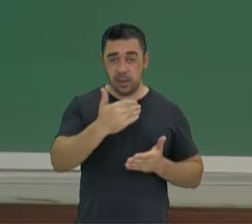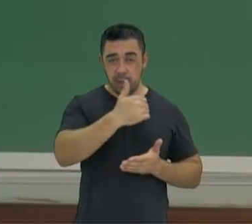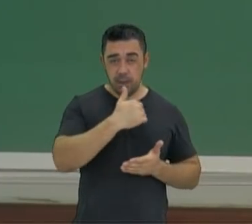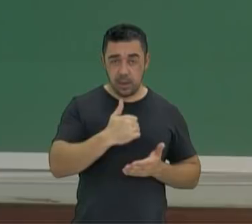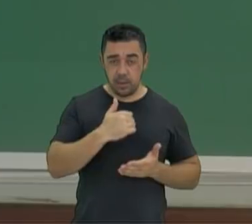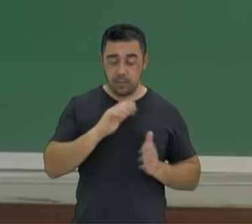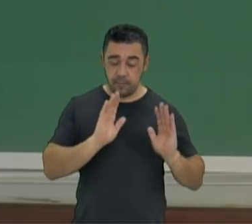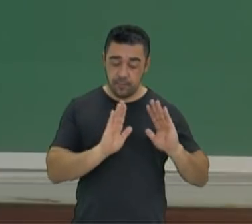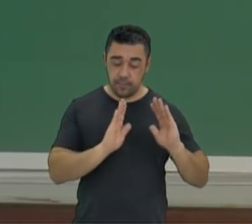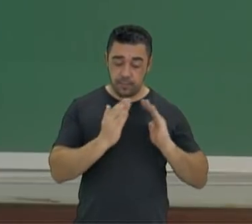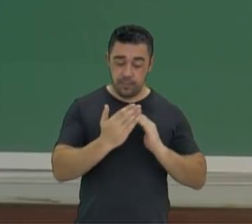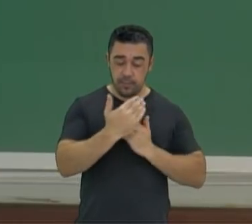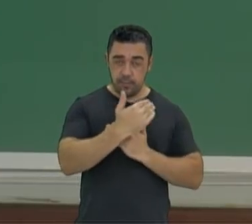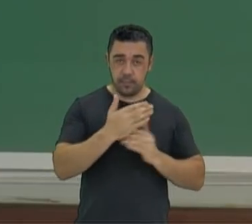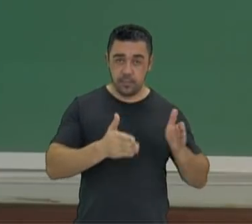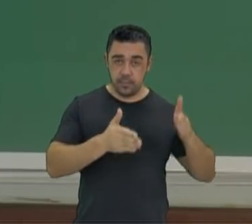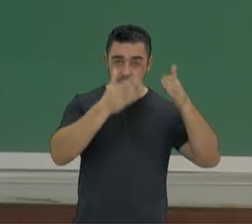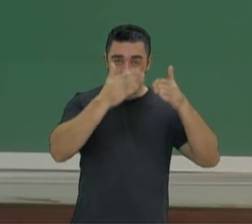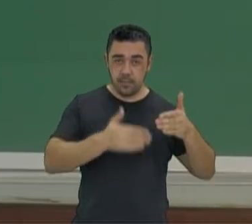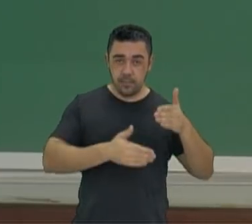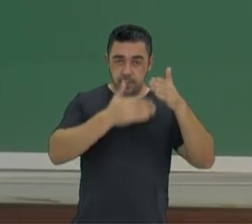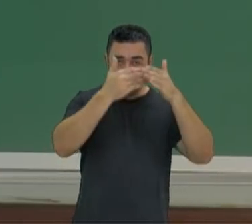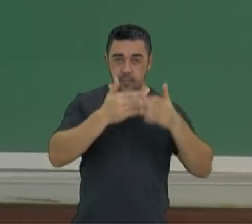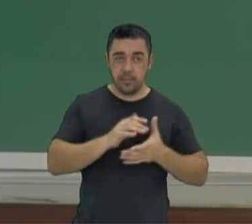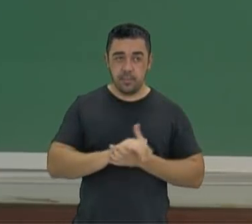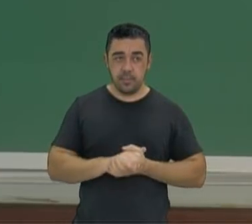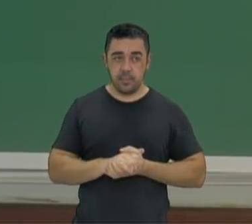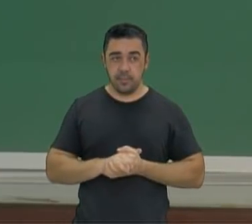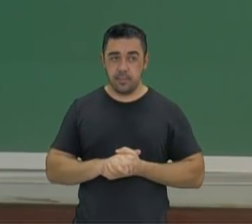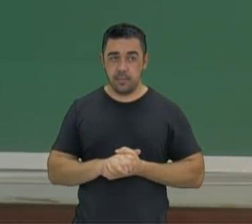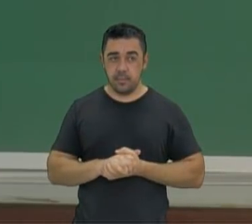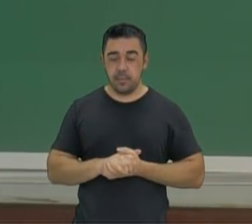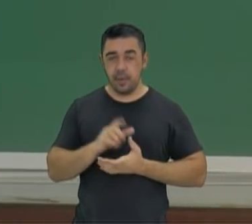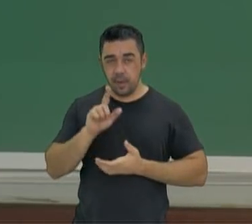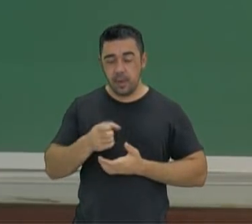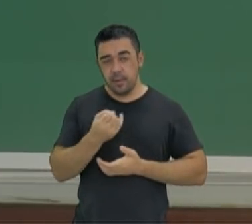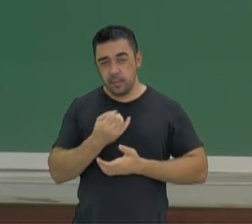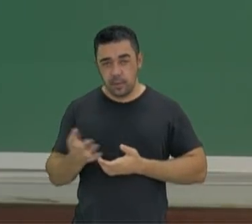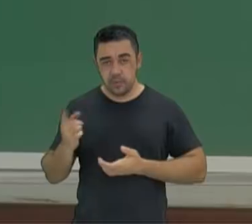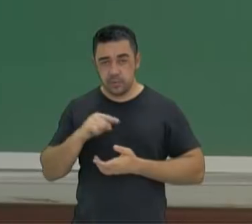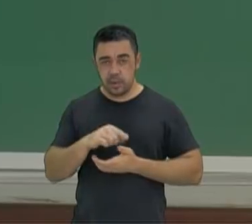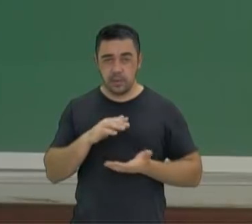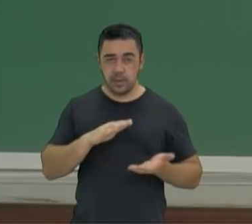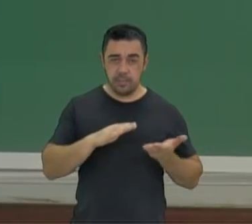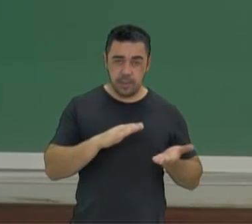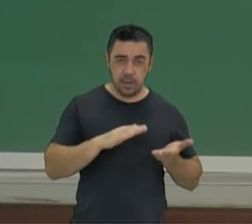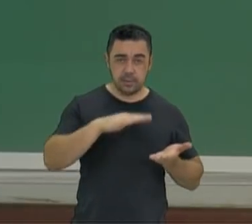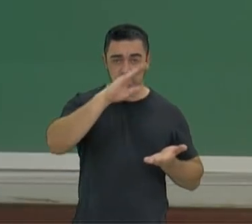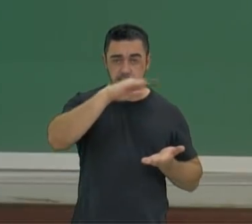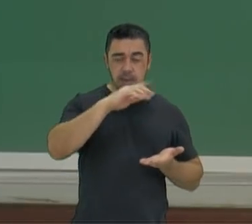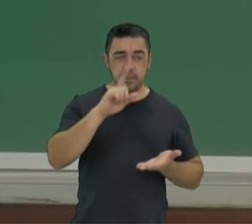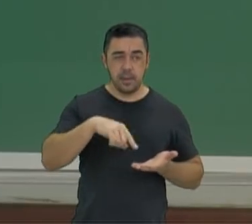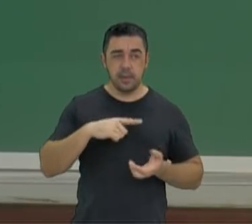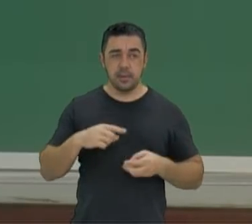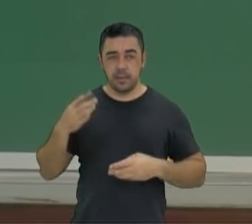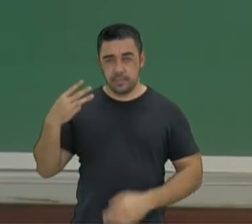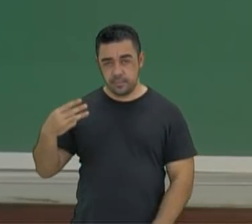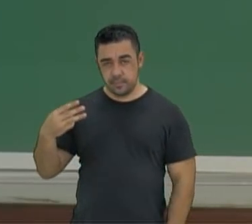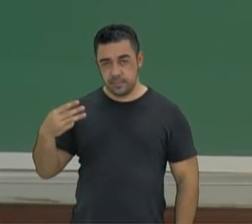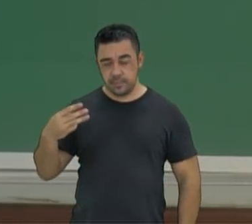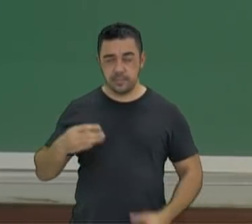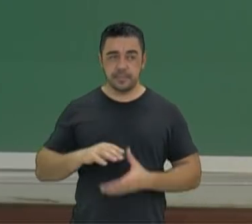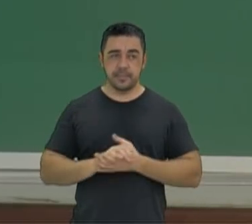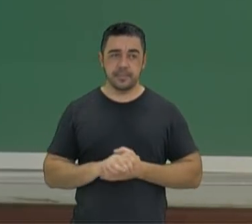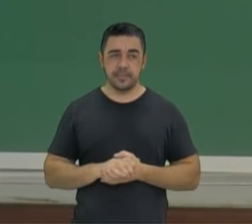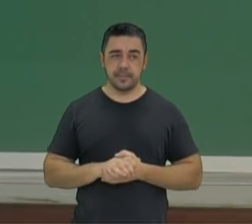é o que está em volta. Quantidade de faces laterais é igual à quantidade de lados da base. Se é um triângulo, então faces